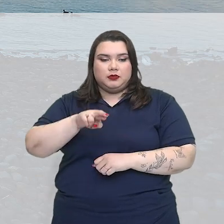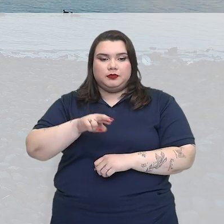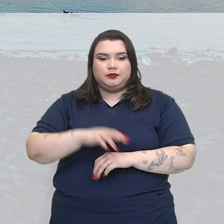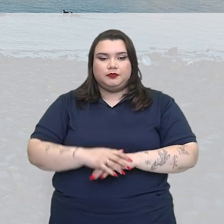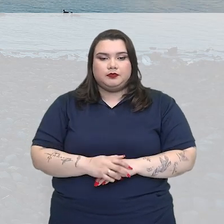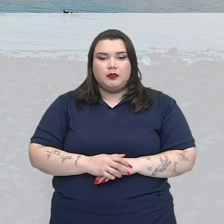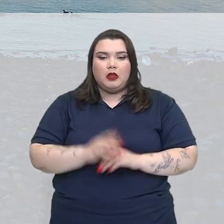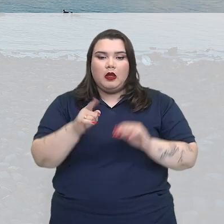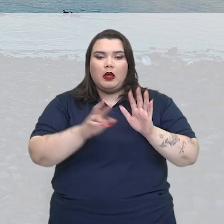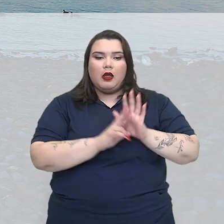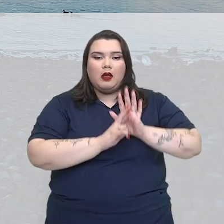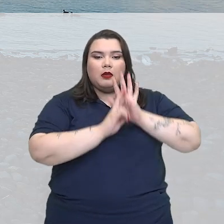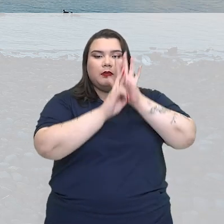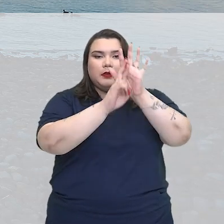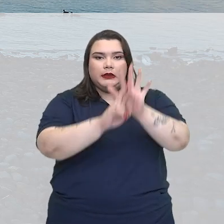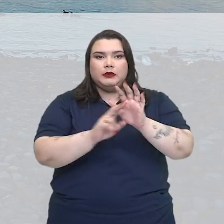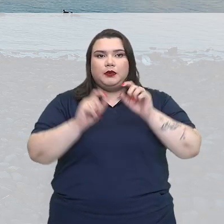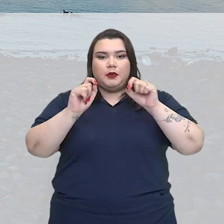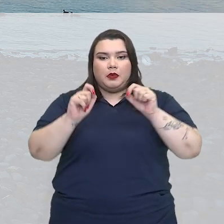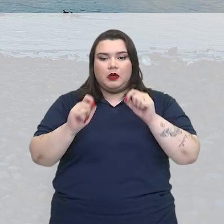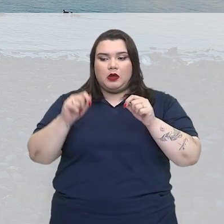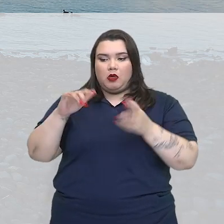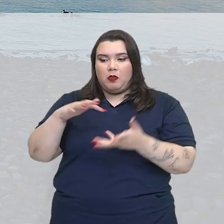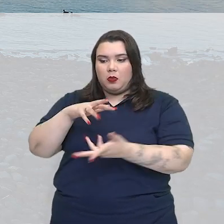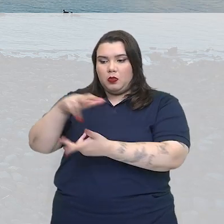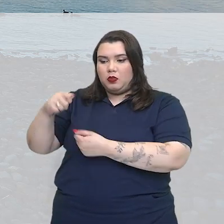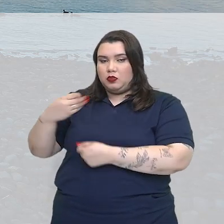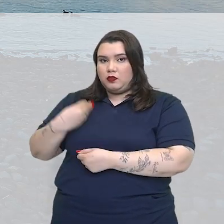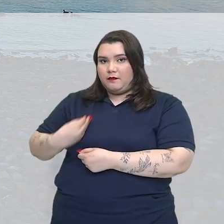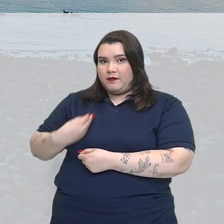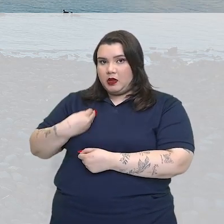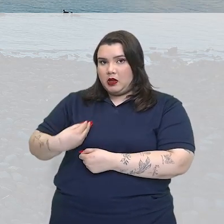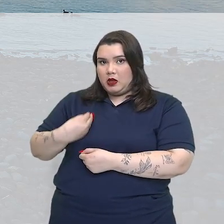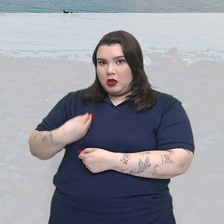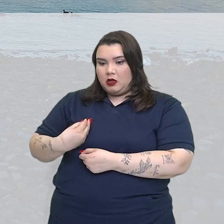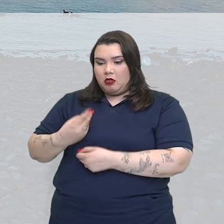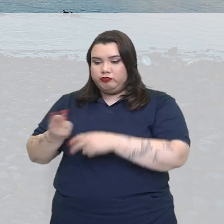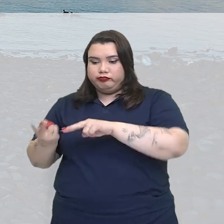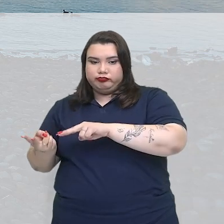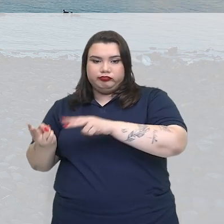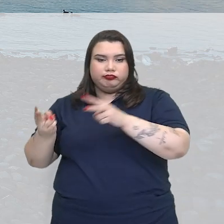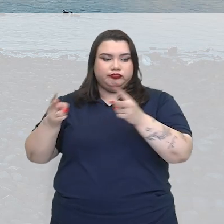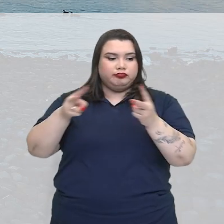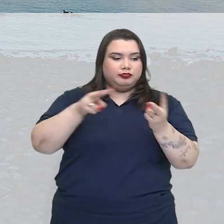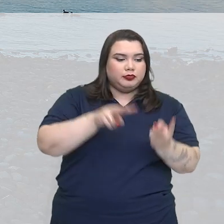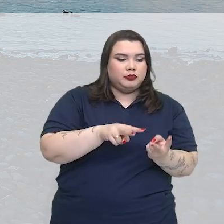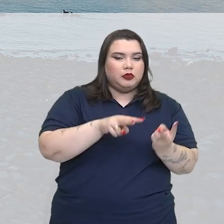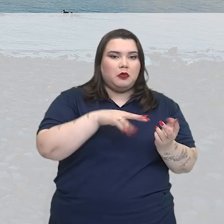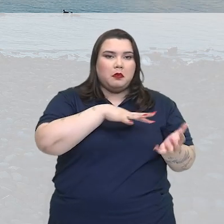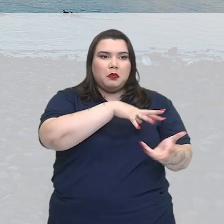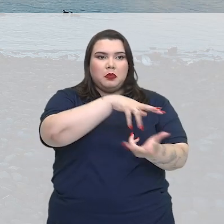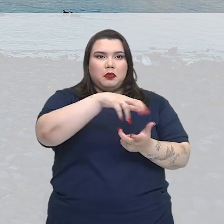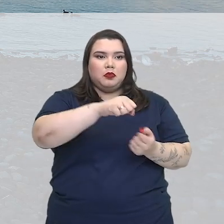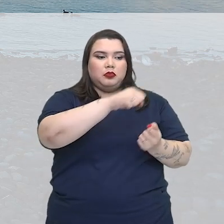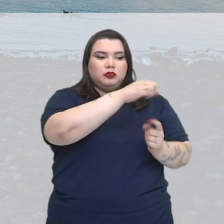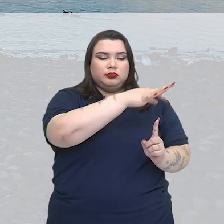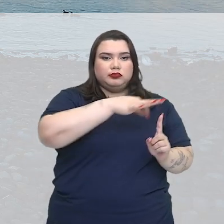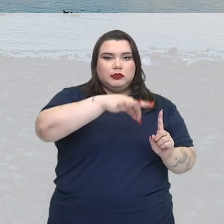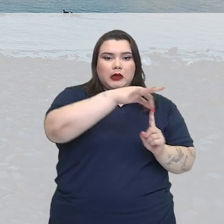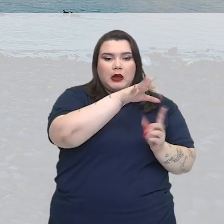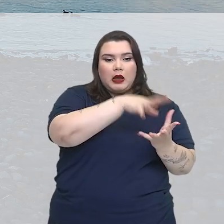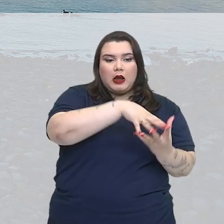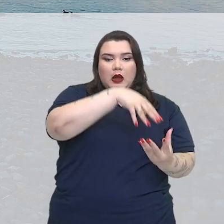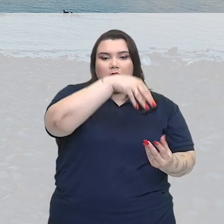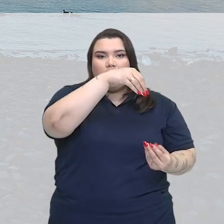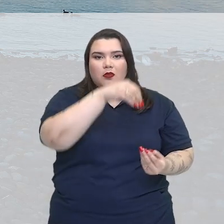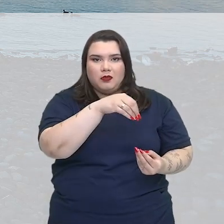O tori representa a passagem do mundo físico, do mundo dos vivos, para o mundo espiritual, para